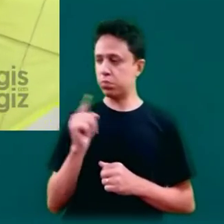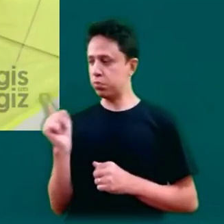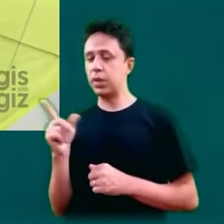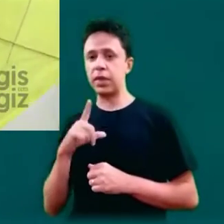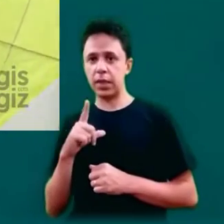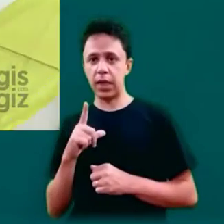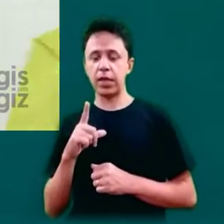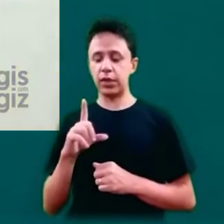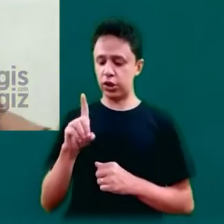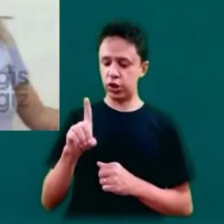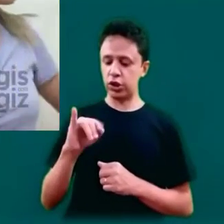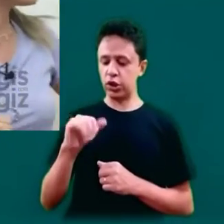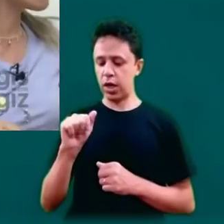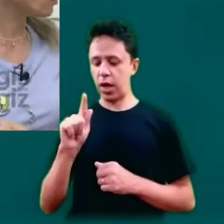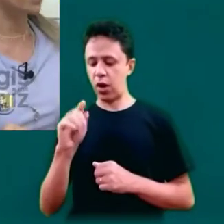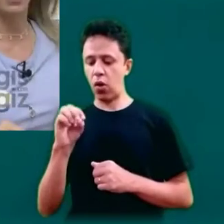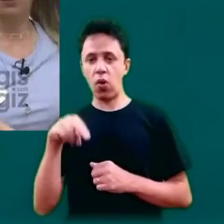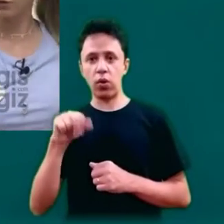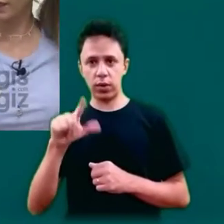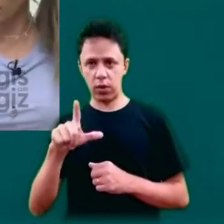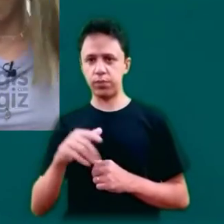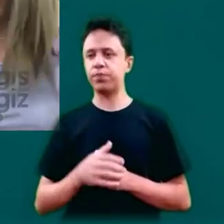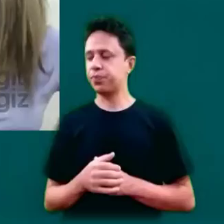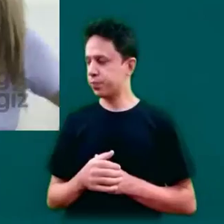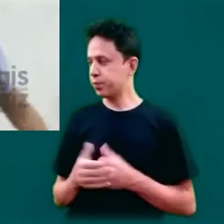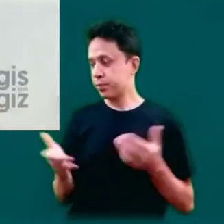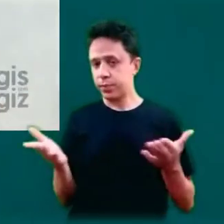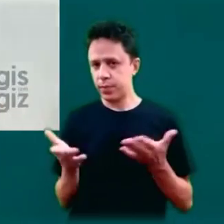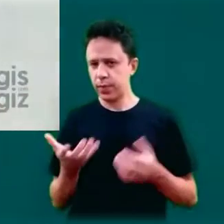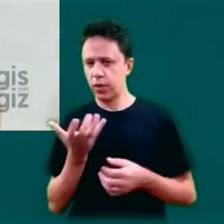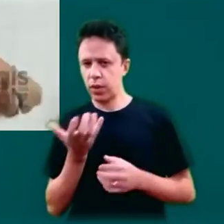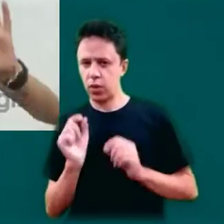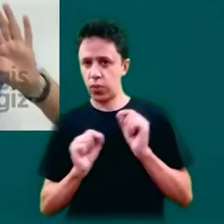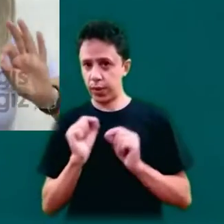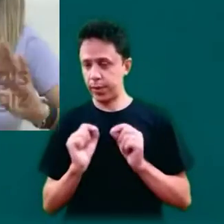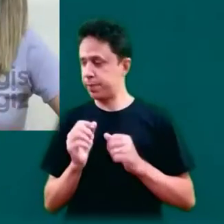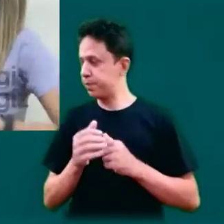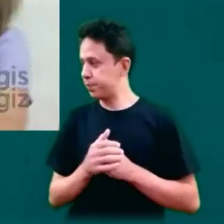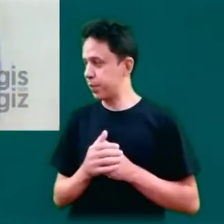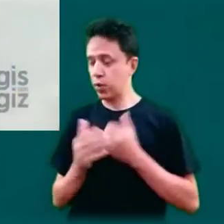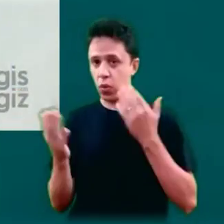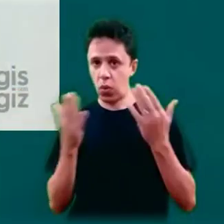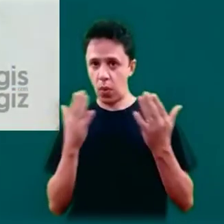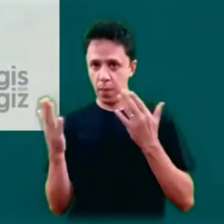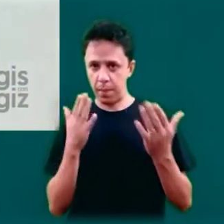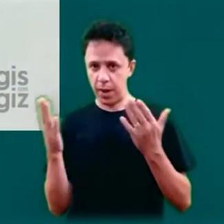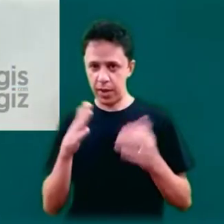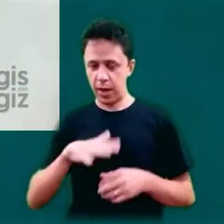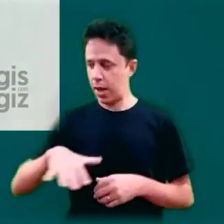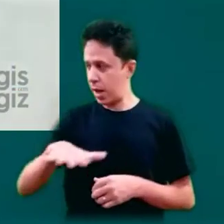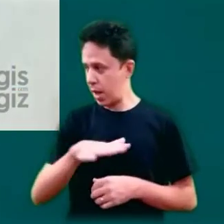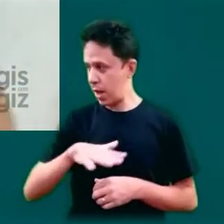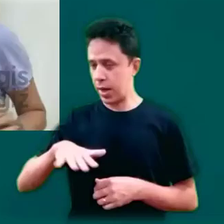as 2 diagonais. Mas e agora, gente? O que eu quero com isso? Agora eu quero o seguinte, nós vamos comparar então